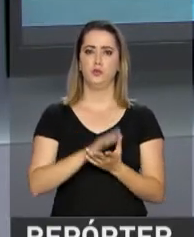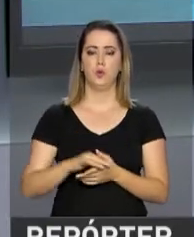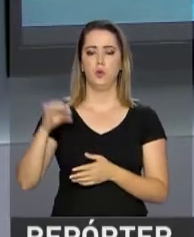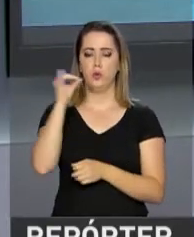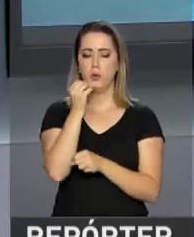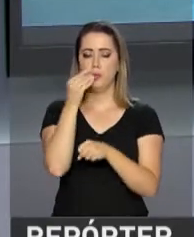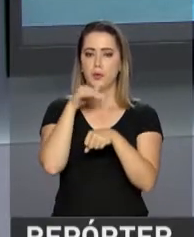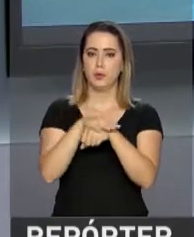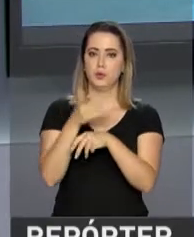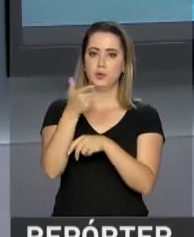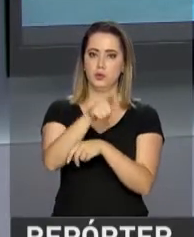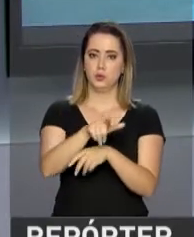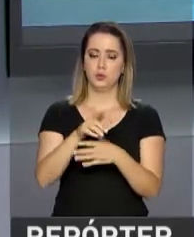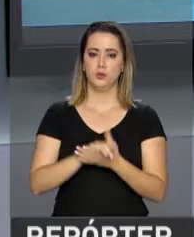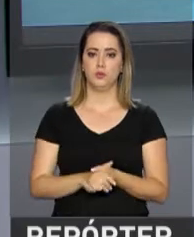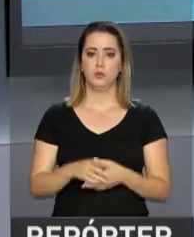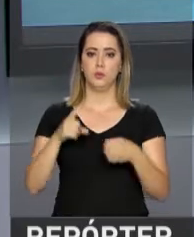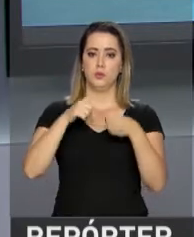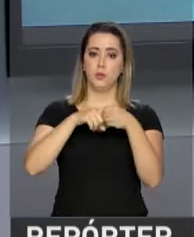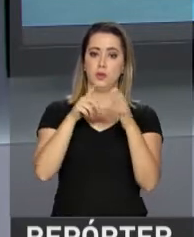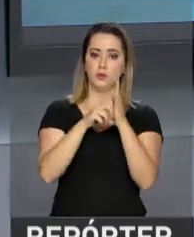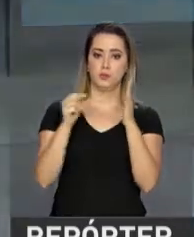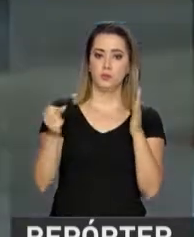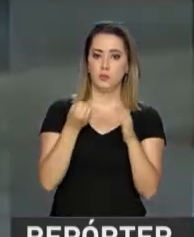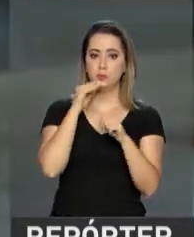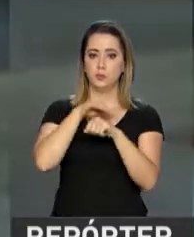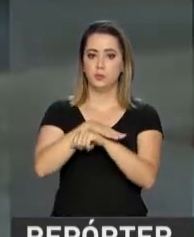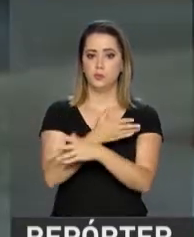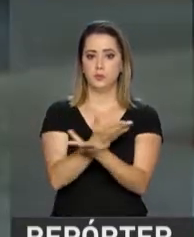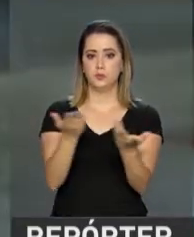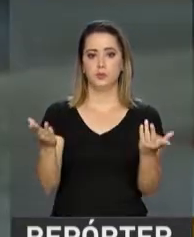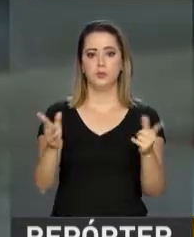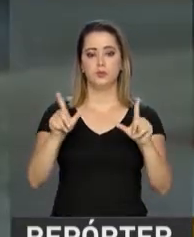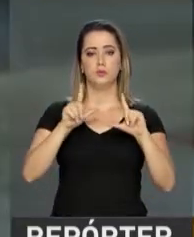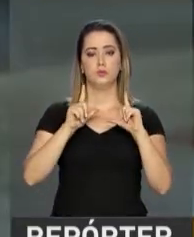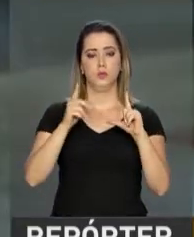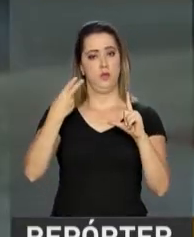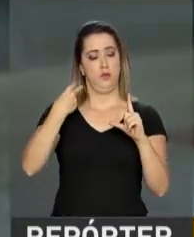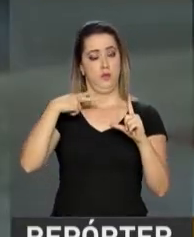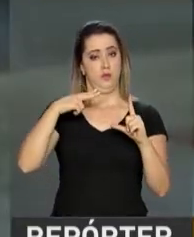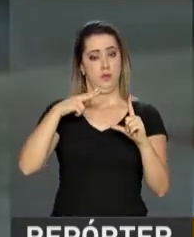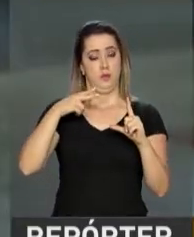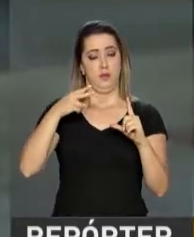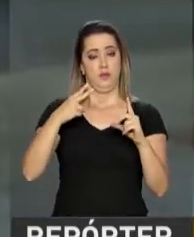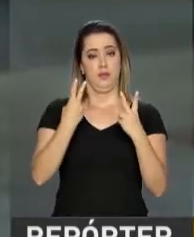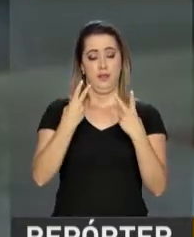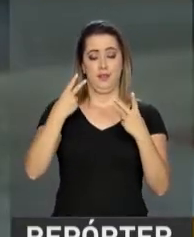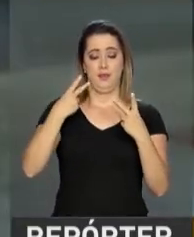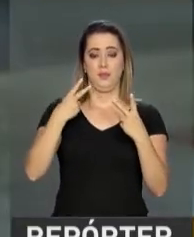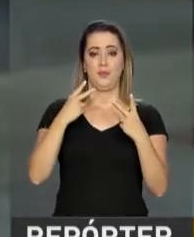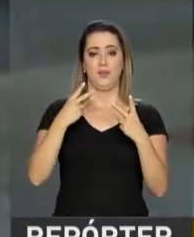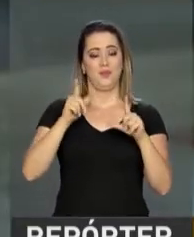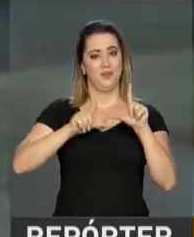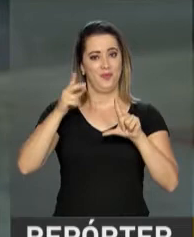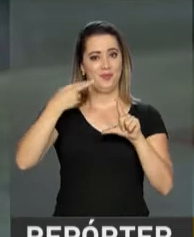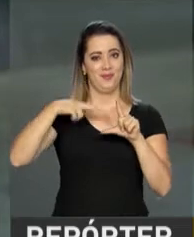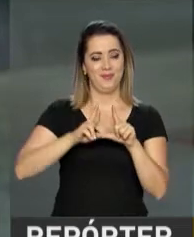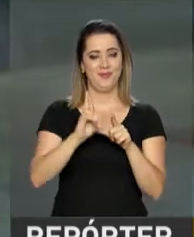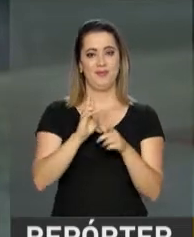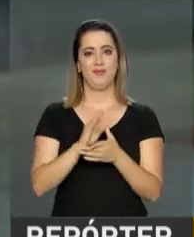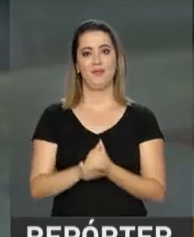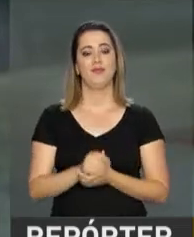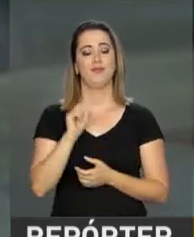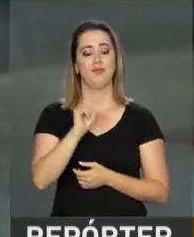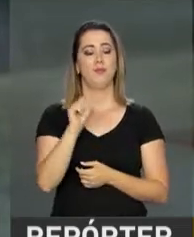uma vez voltamos aqui do palácio do planalto boa noite roberto boa noite a todos que nos assistem na tv nbr olha o roberto